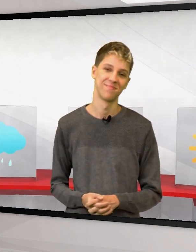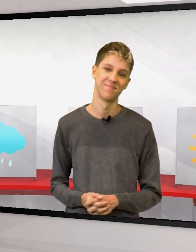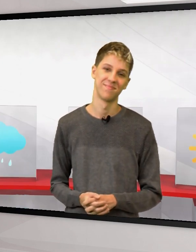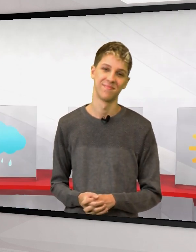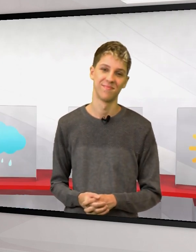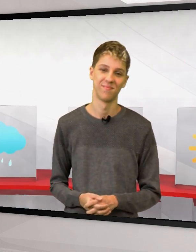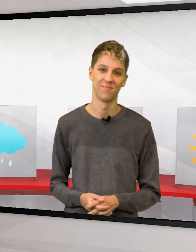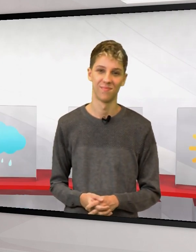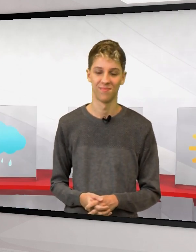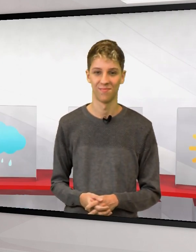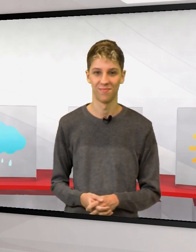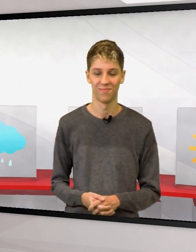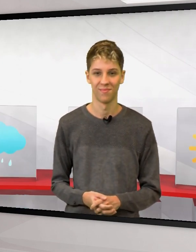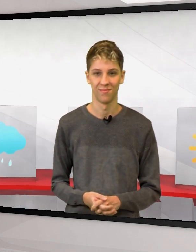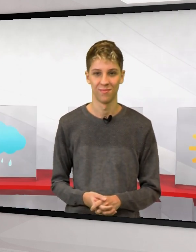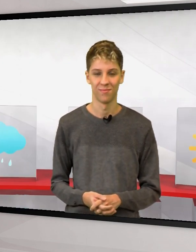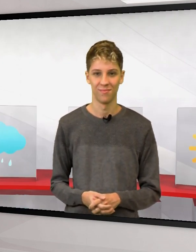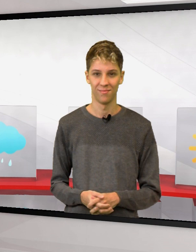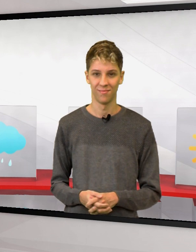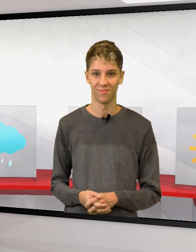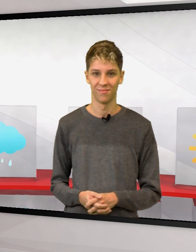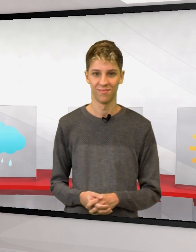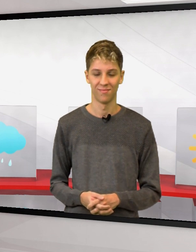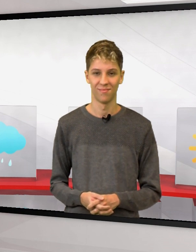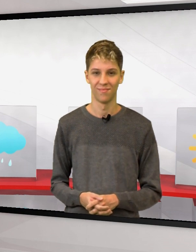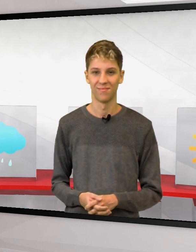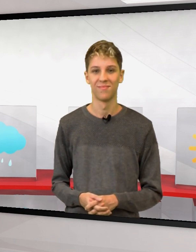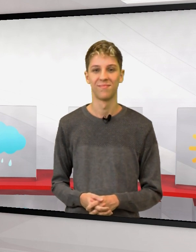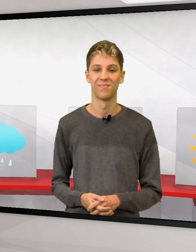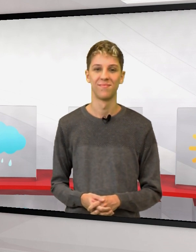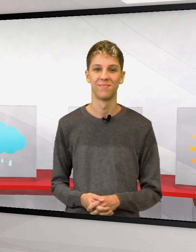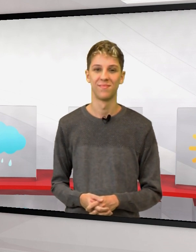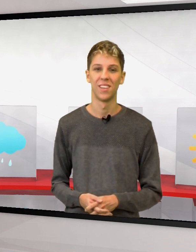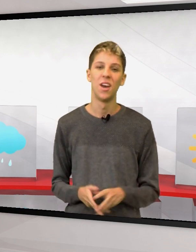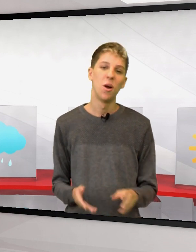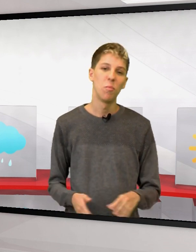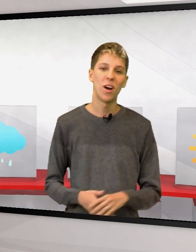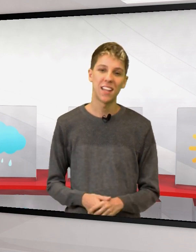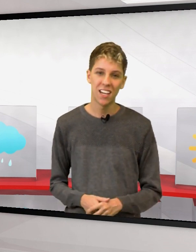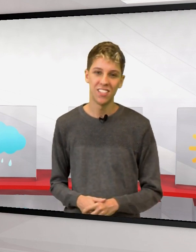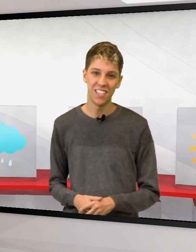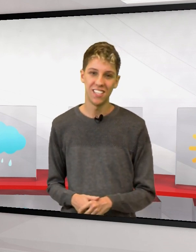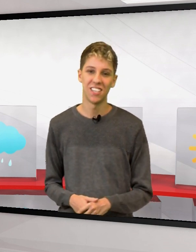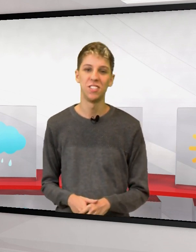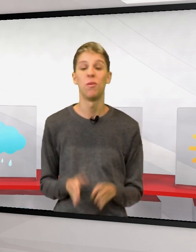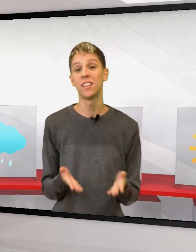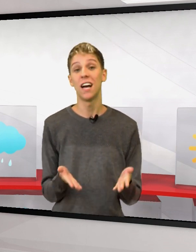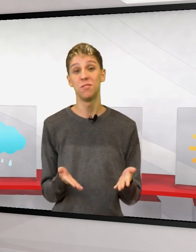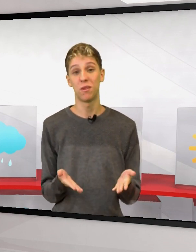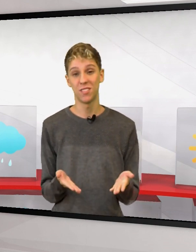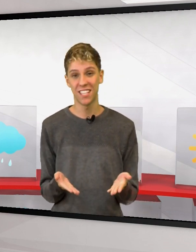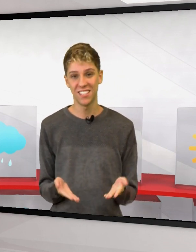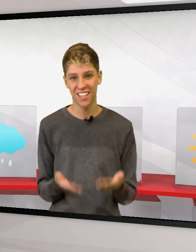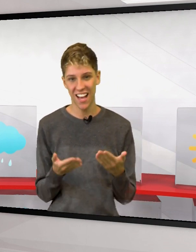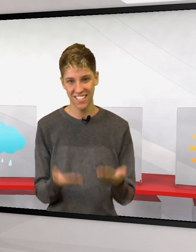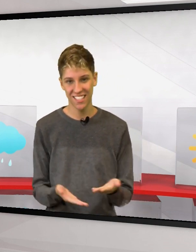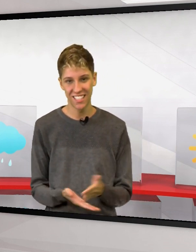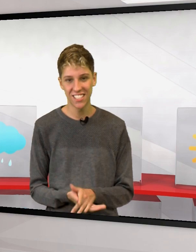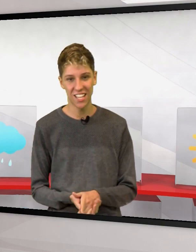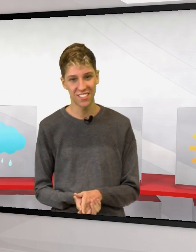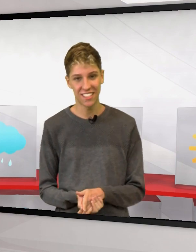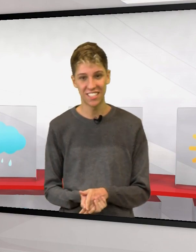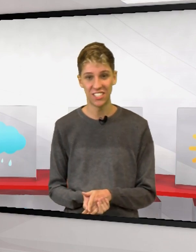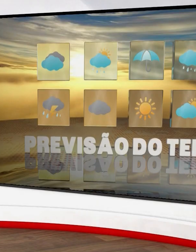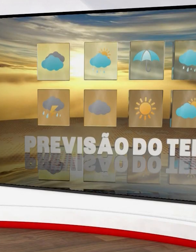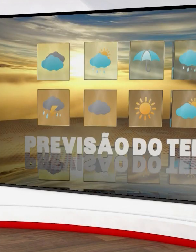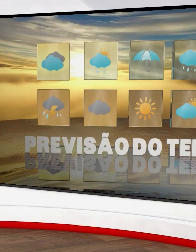vez. Afinal, como que fica o tempo e a temperatura para esse início da semana? Boa tarde, Richard. Boa tarde para você aí de casa